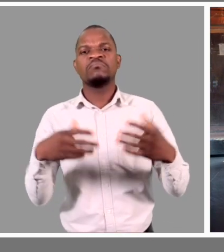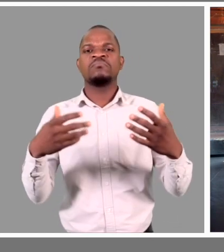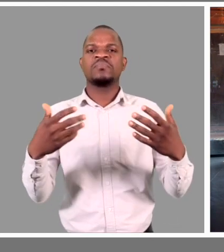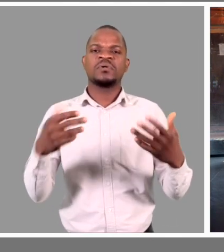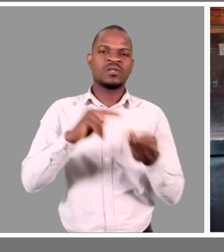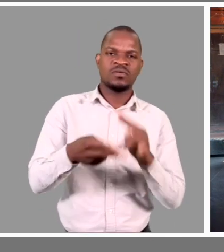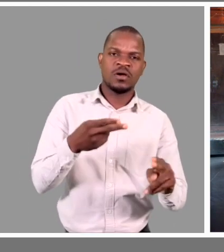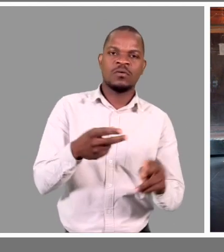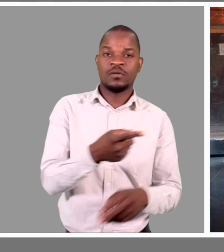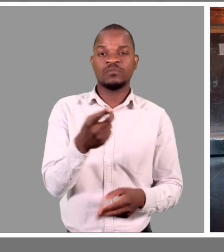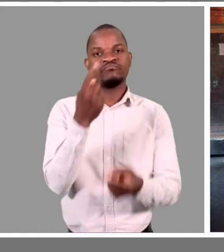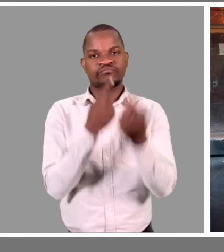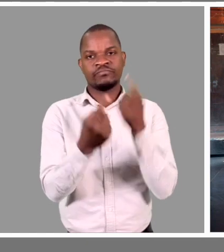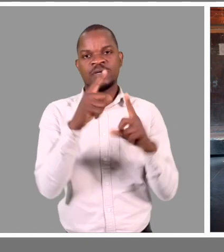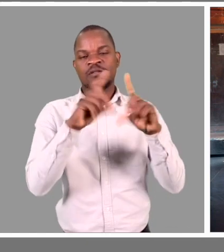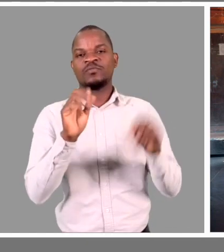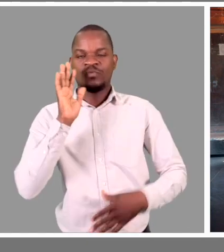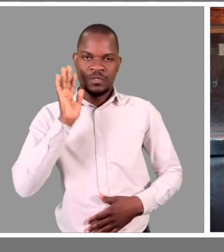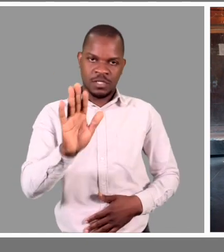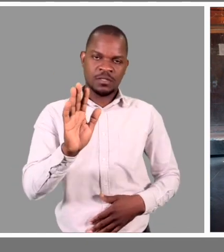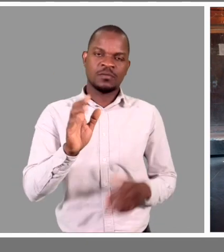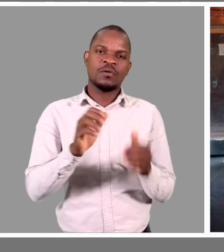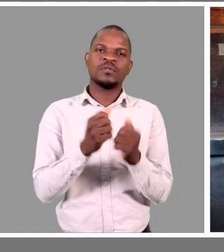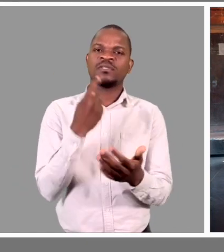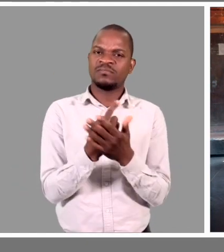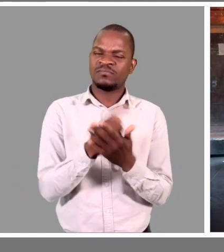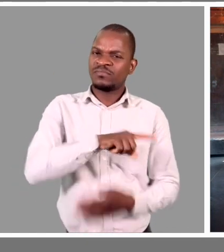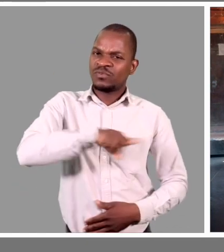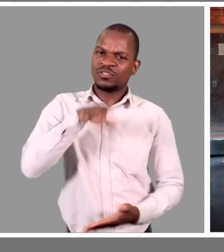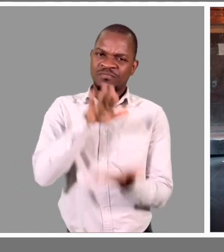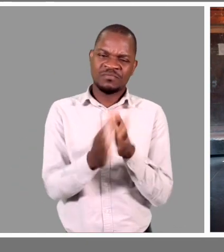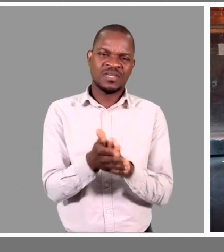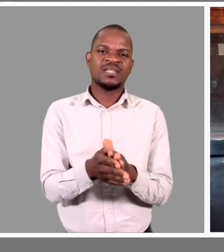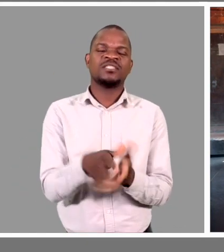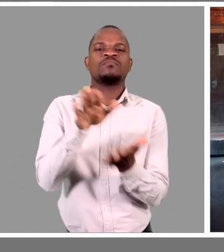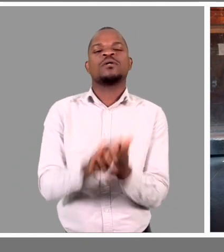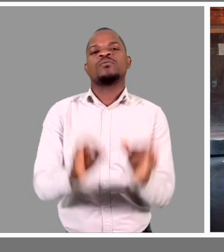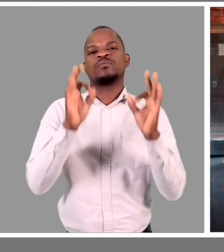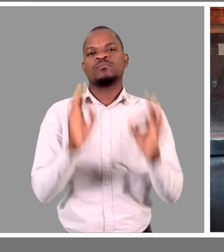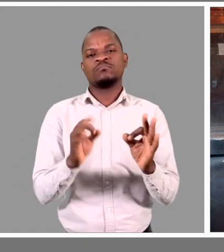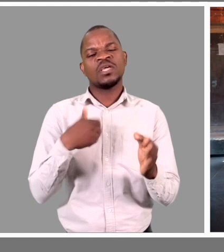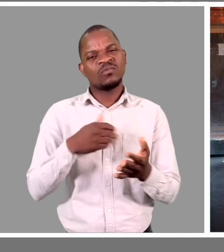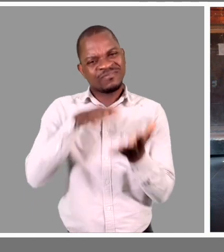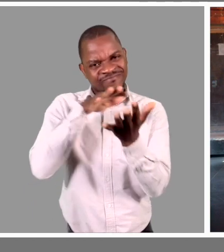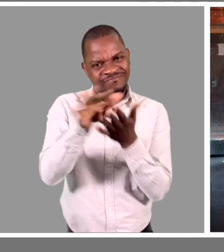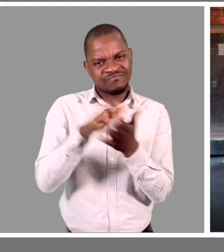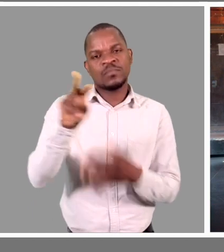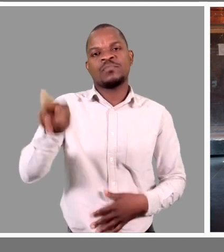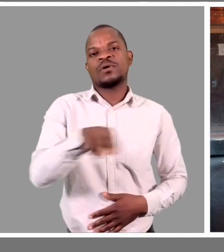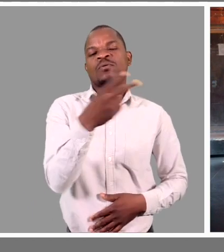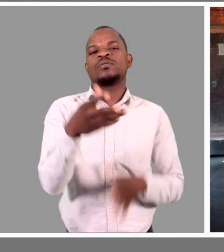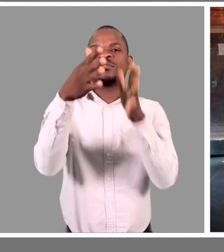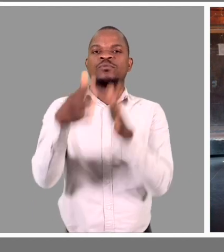tem reuniões que debatem os assuntos deles. Então, nós temos que sempre criar condições para eles. Esse é o meu